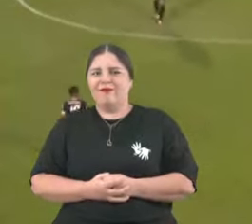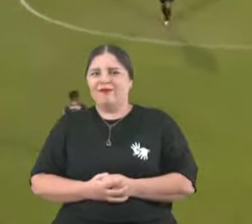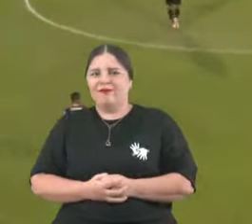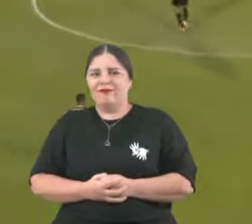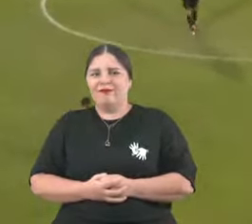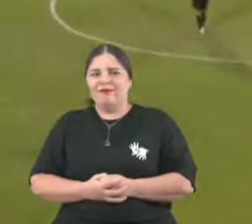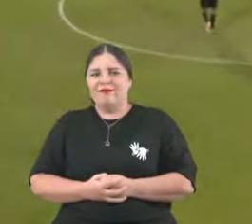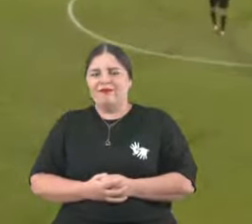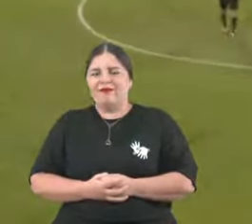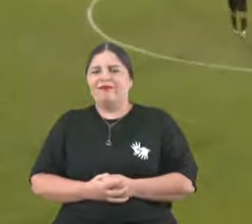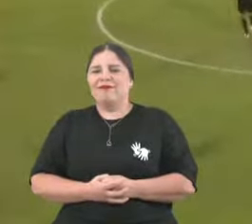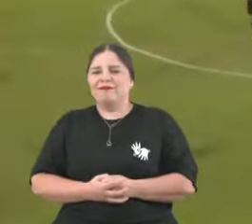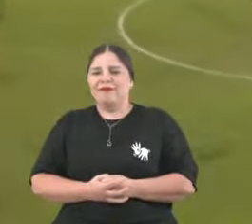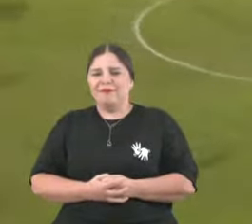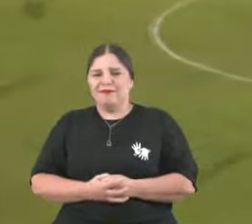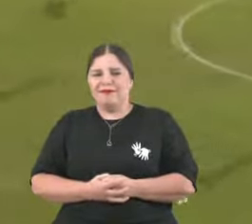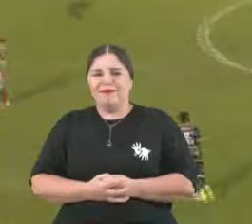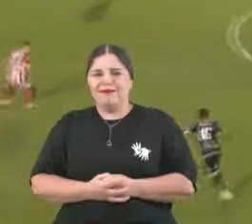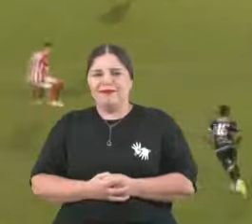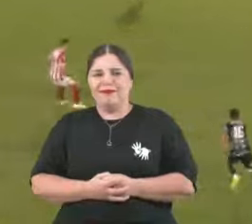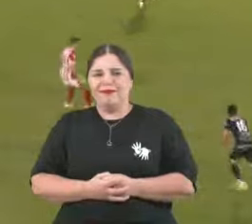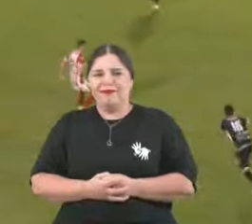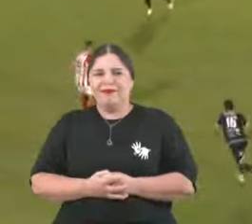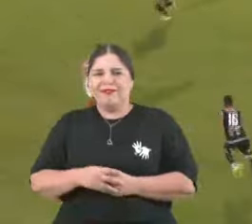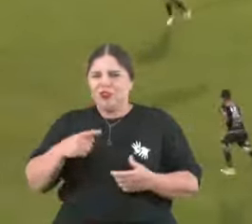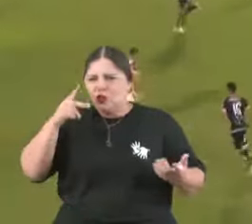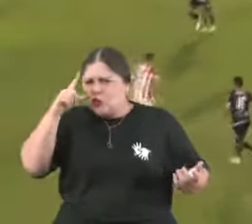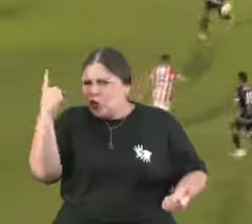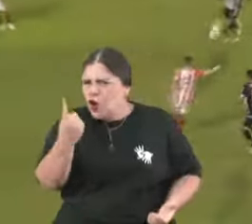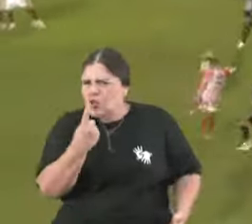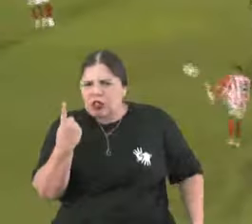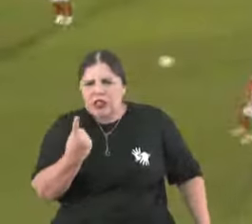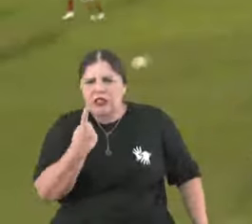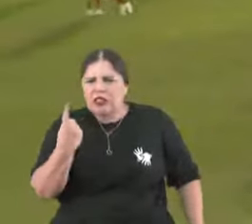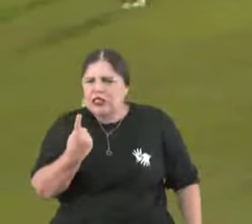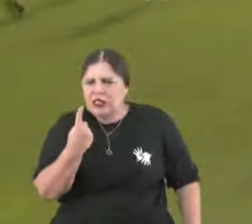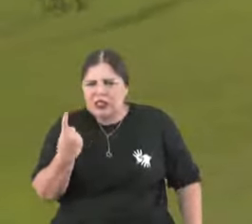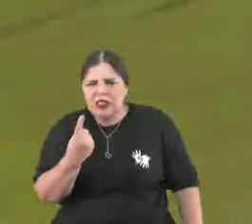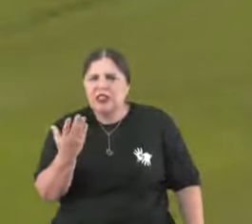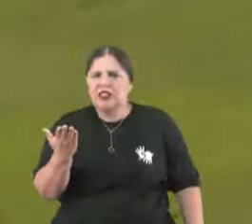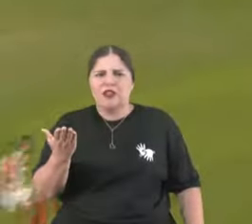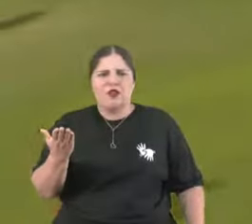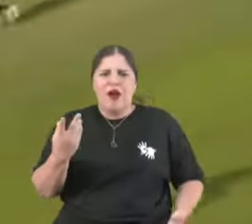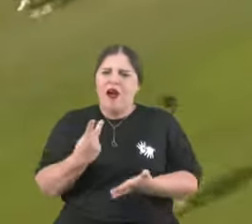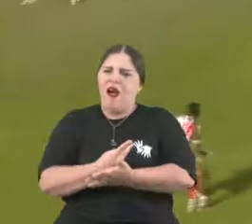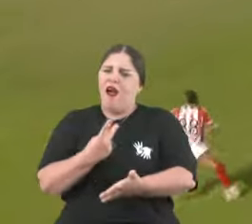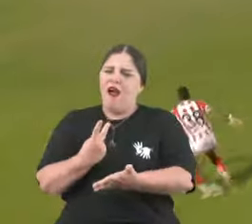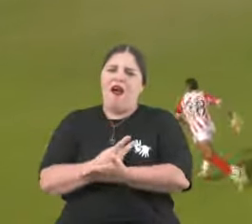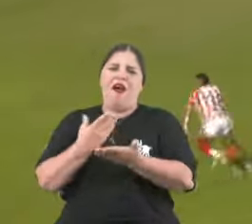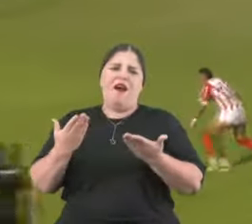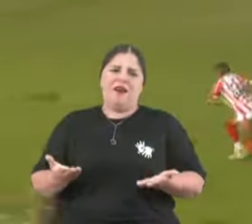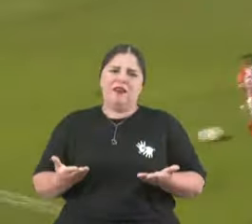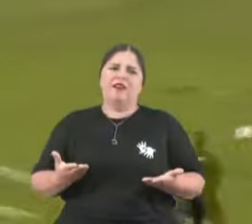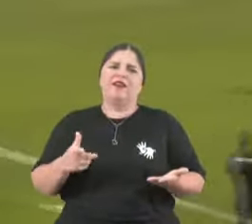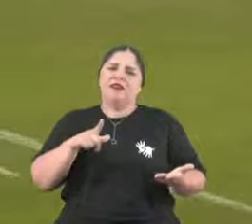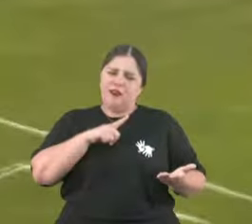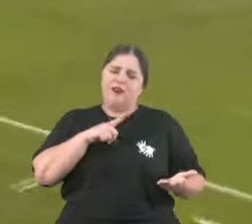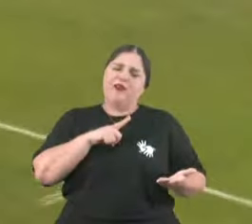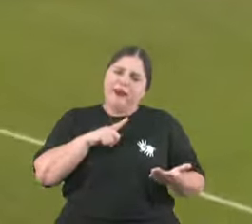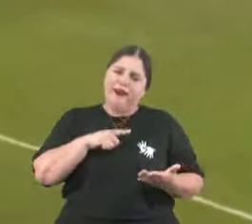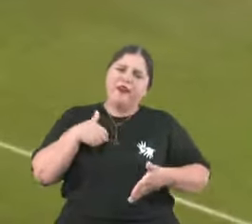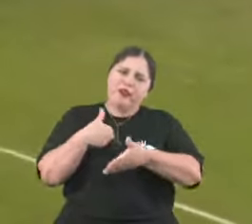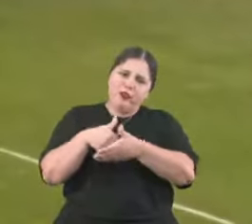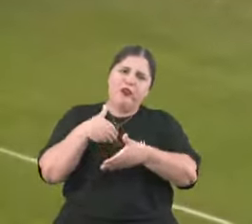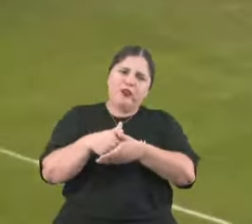o Cristiano Batata, que é de beach soccer, mas gosta do futebol. Está ao lado do seu pai, que é o